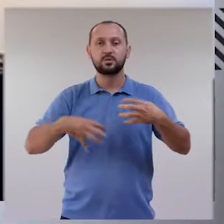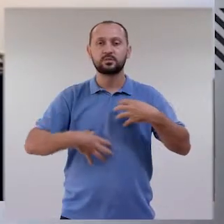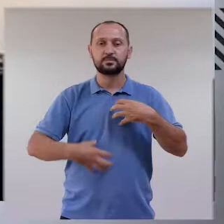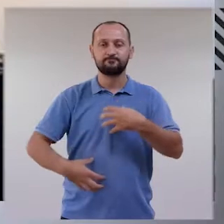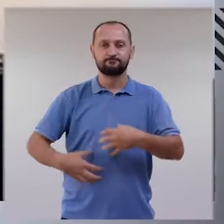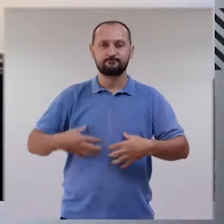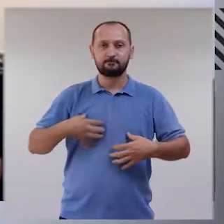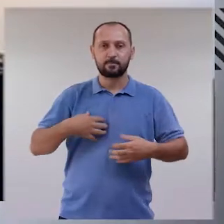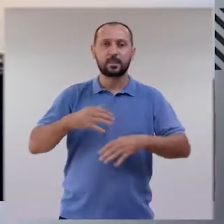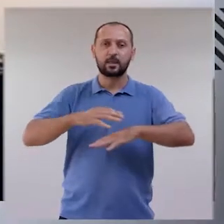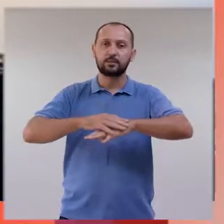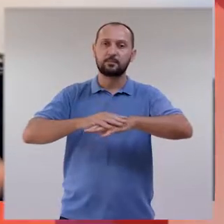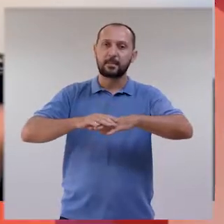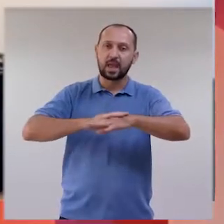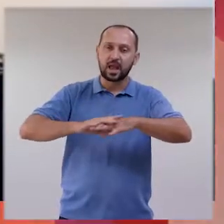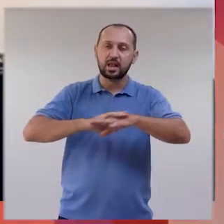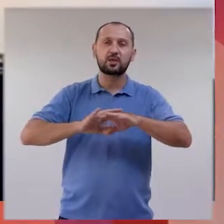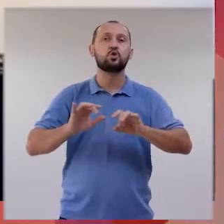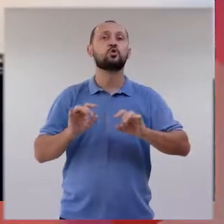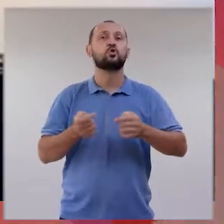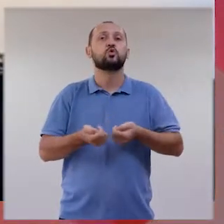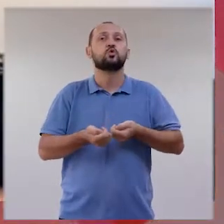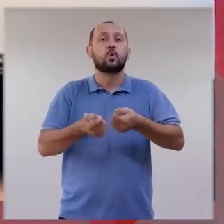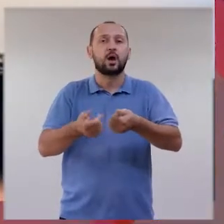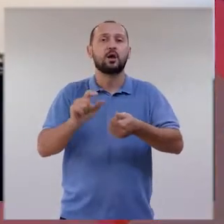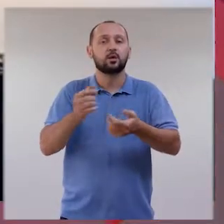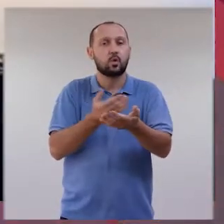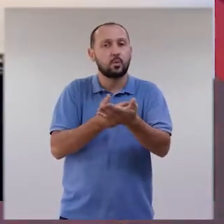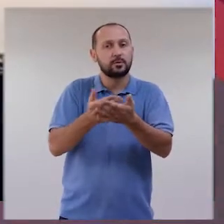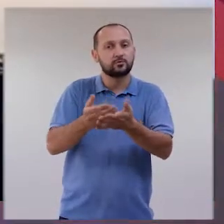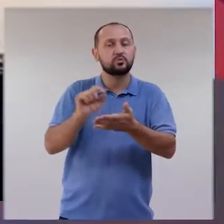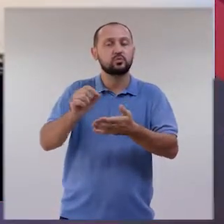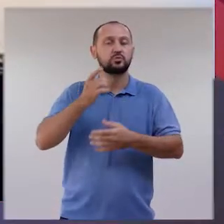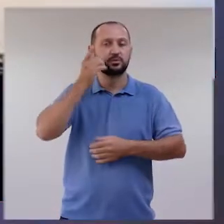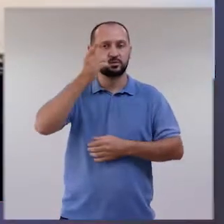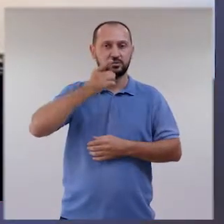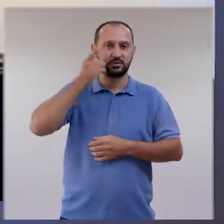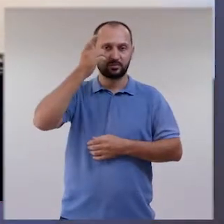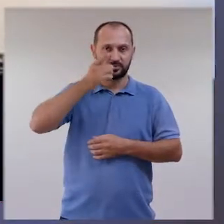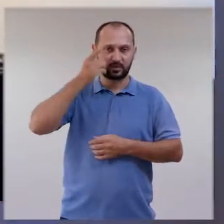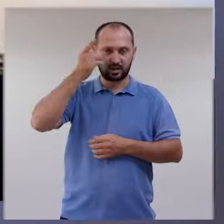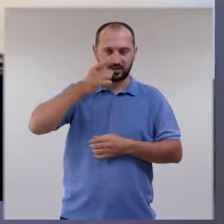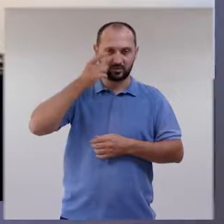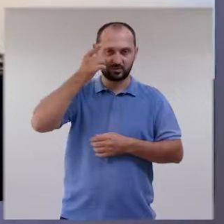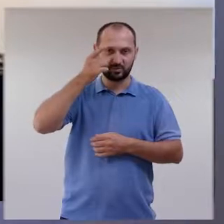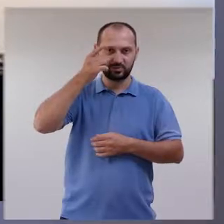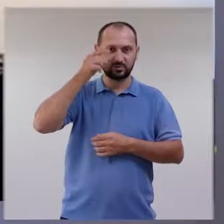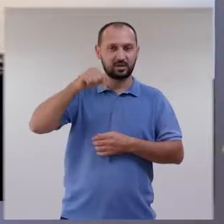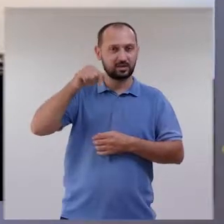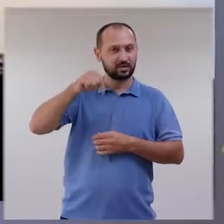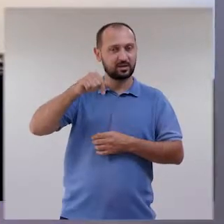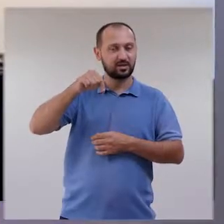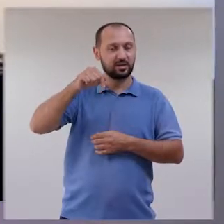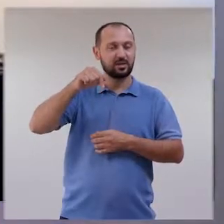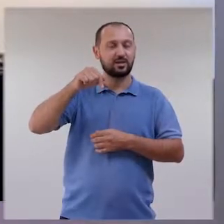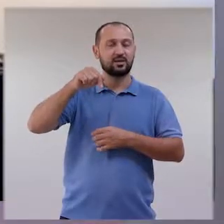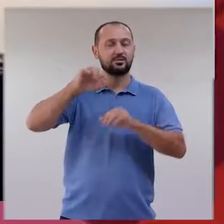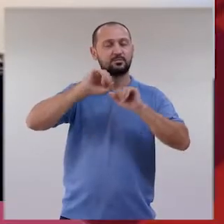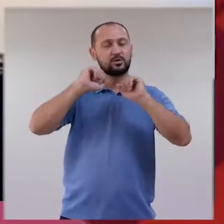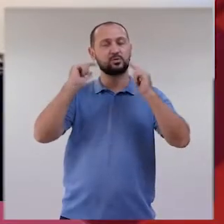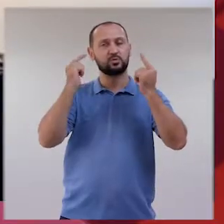do Sul, que é uma lei estadual dos deputados da Assembleia Legislativa de Mato Grosso do Sul, uma lei